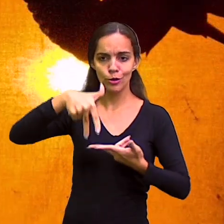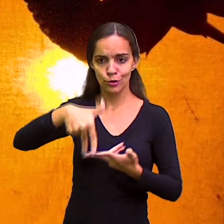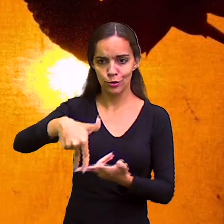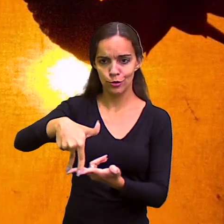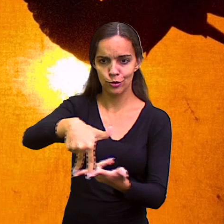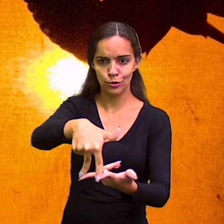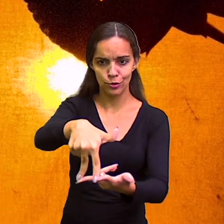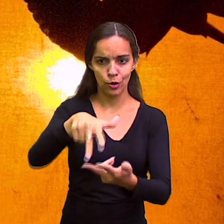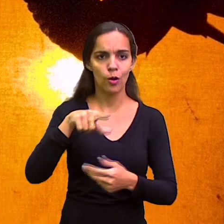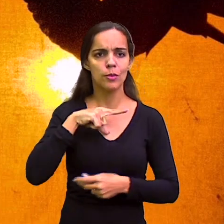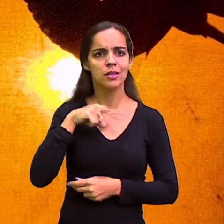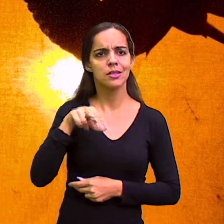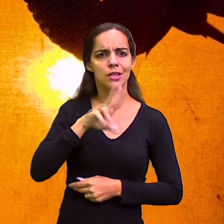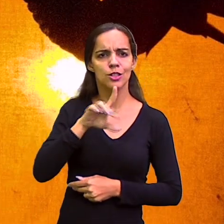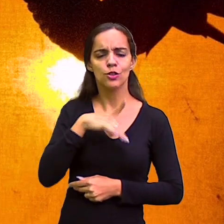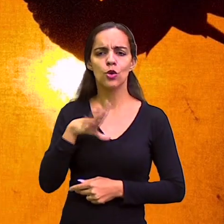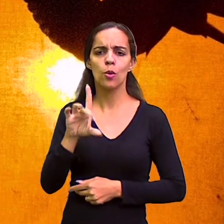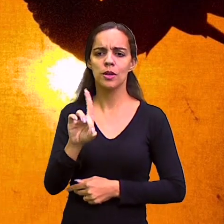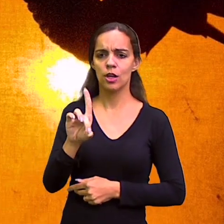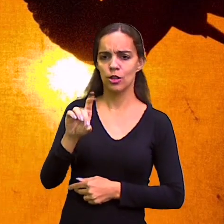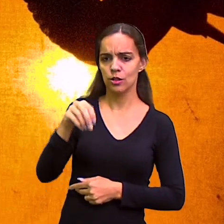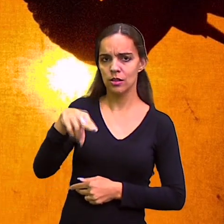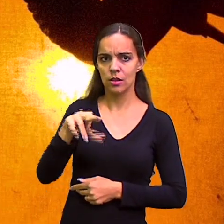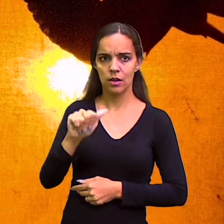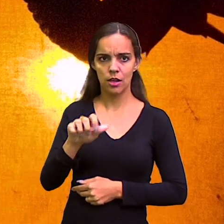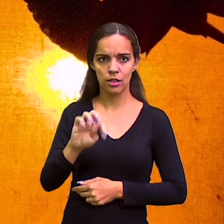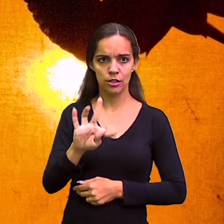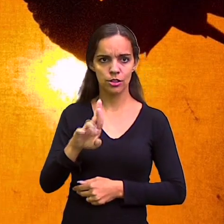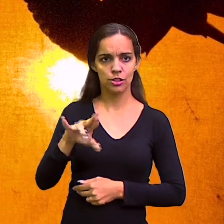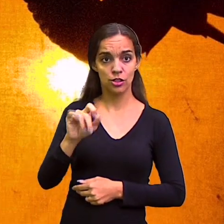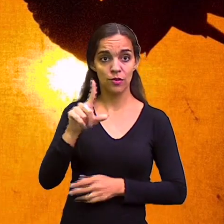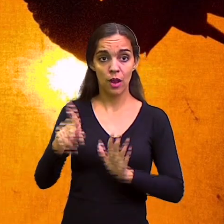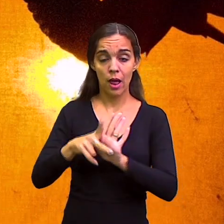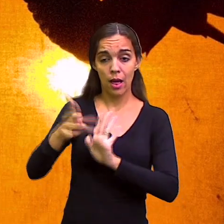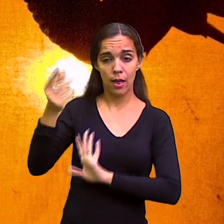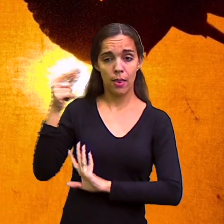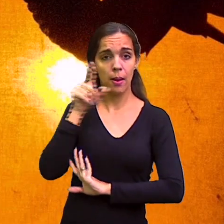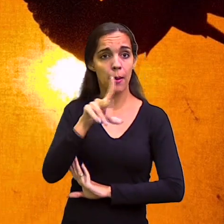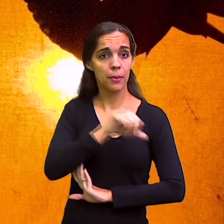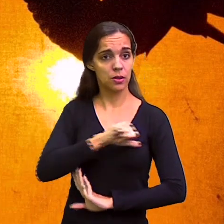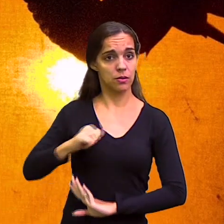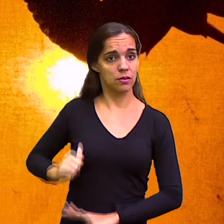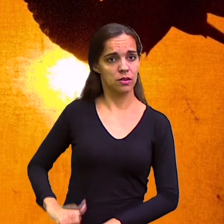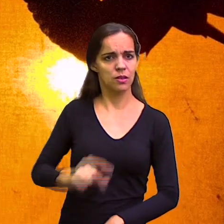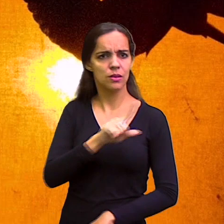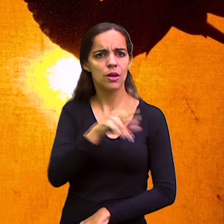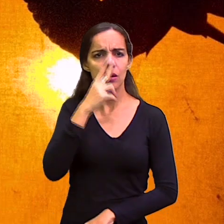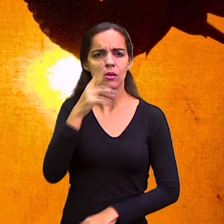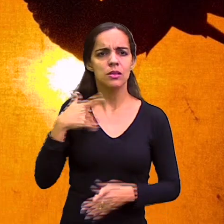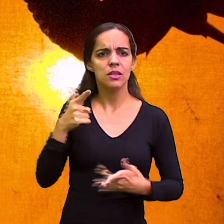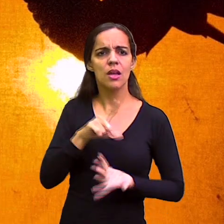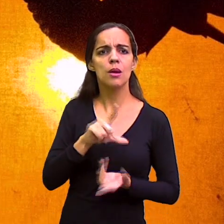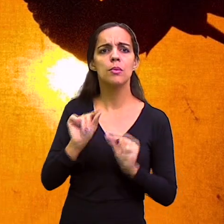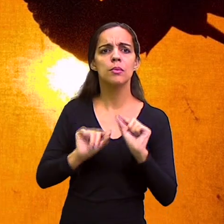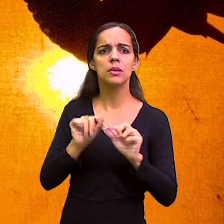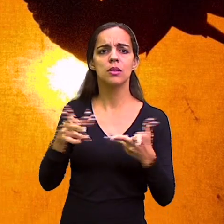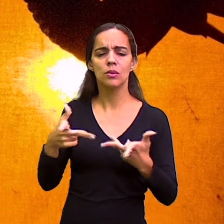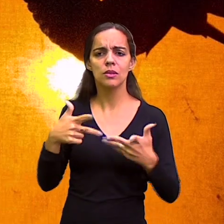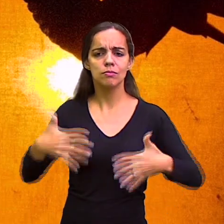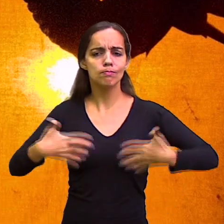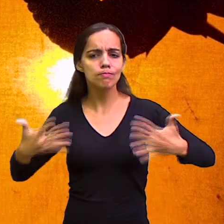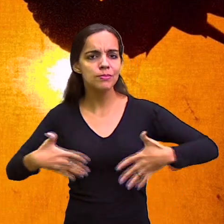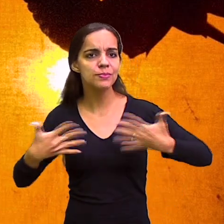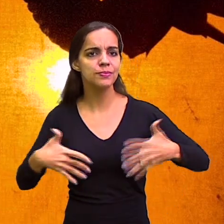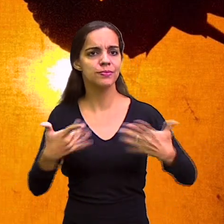chamado Sombras Chinesas. O teatro de sombra foi considerado fonte de inspiração do cinema de